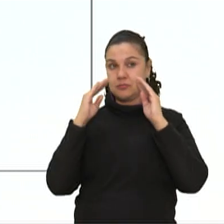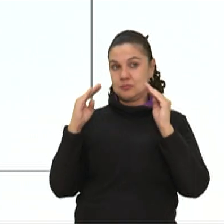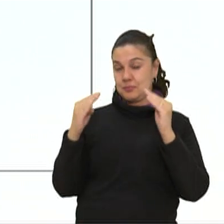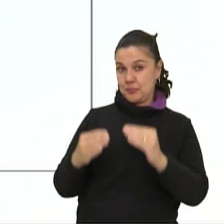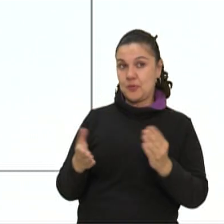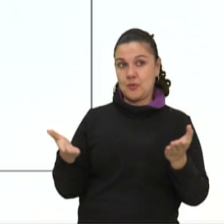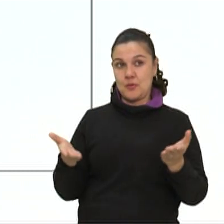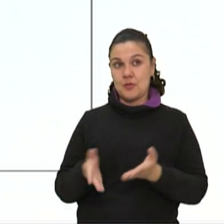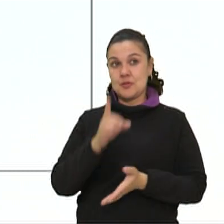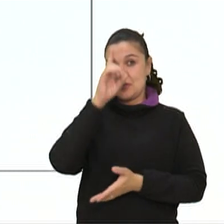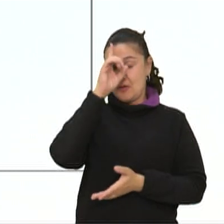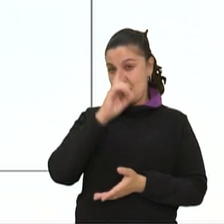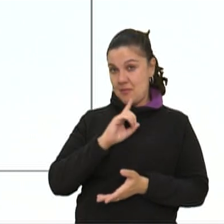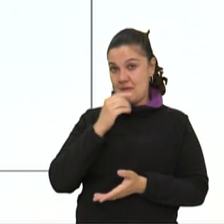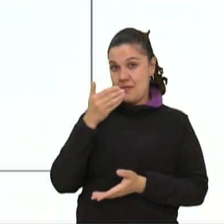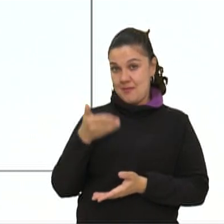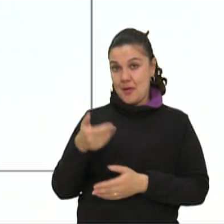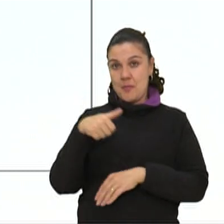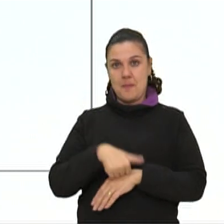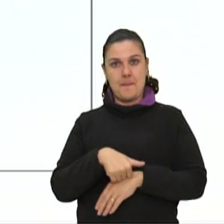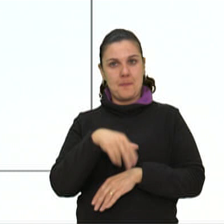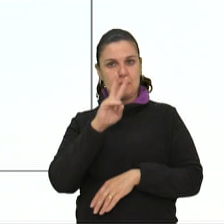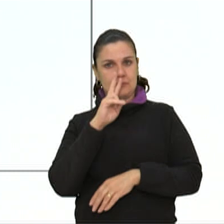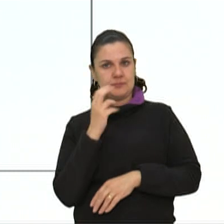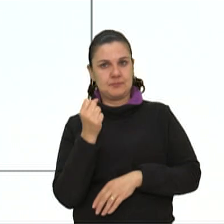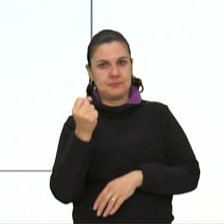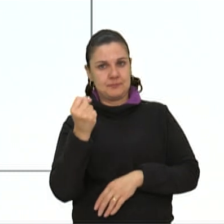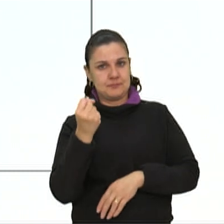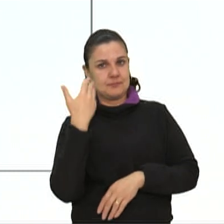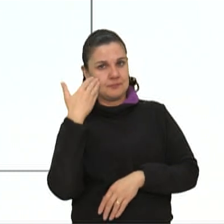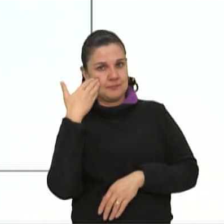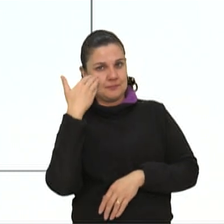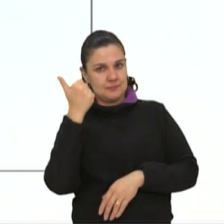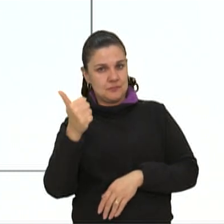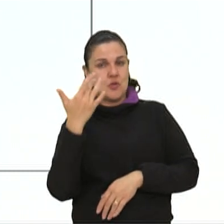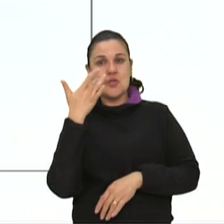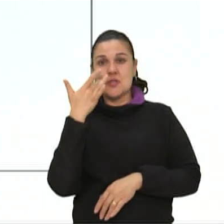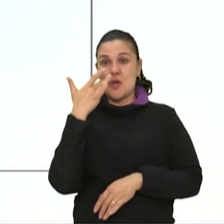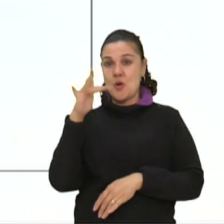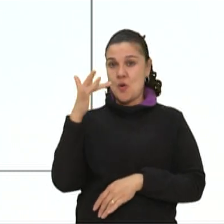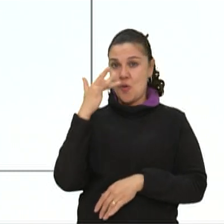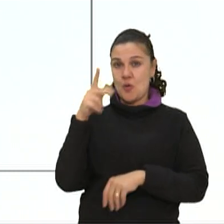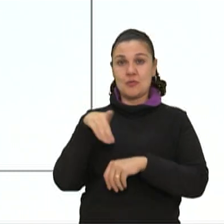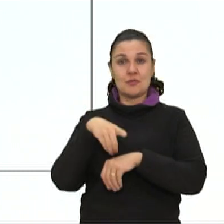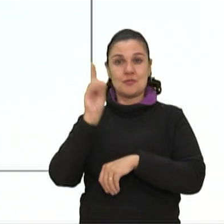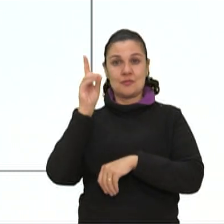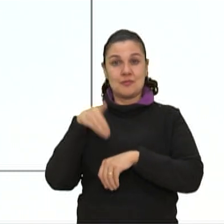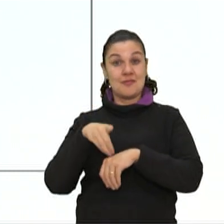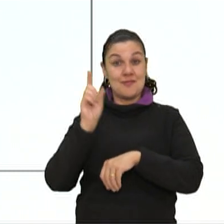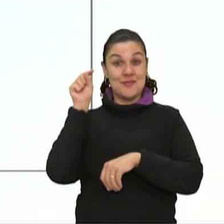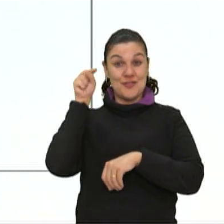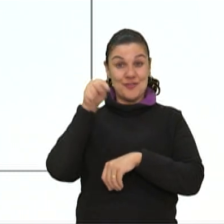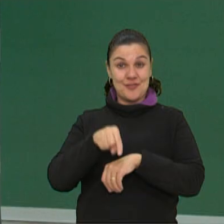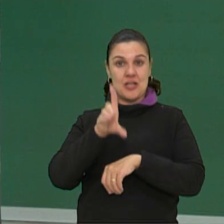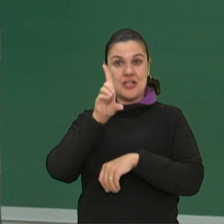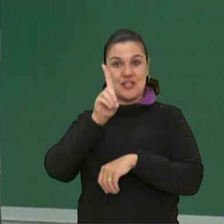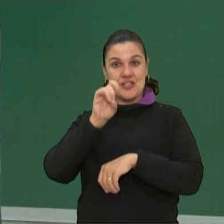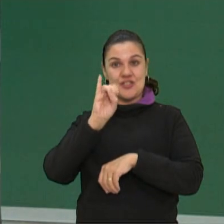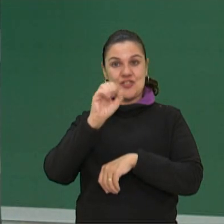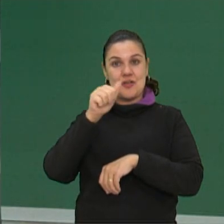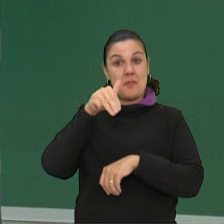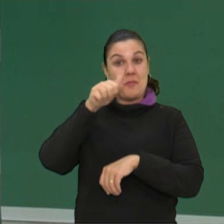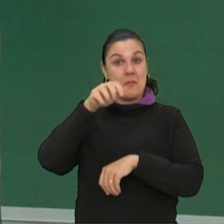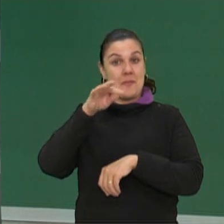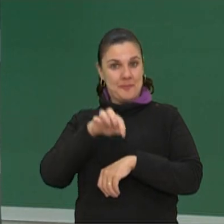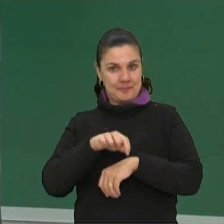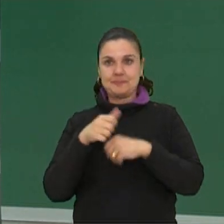amarelo, essa região mais forte com ouro e diamantes. É dessa região que a gente está falando quando a gente fala de ouro em Minas